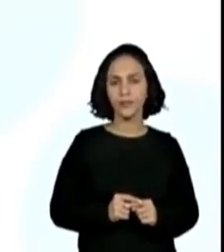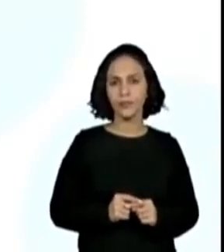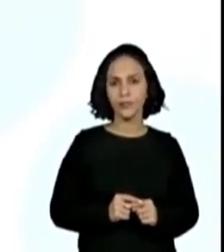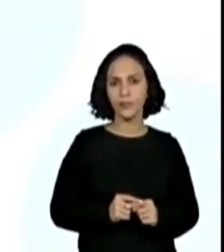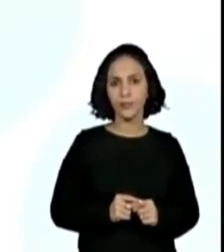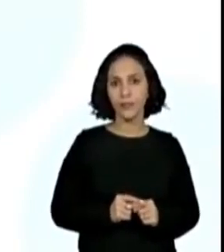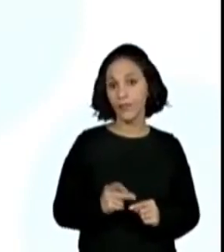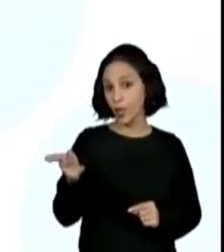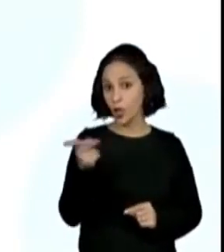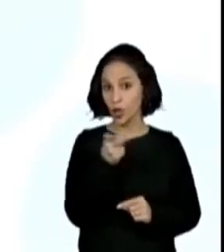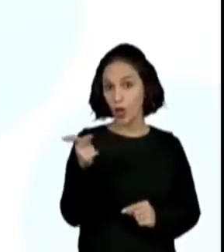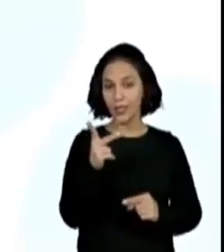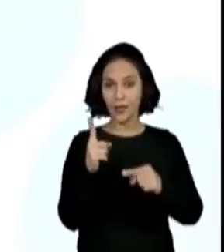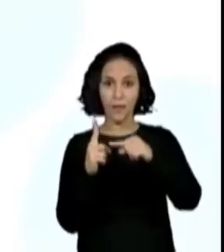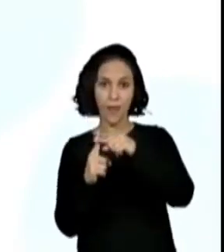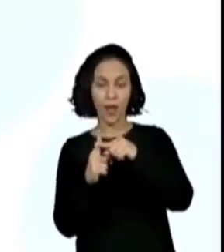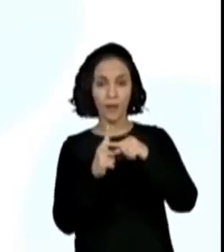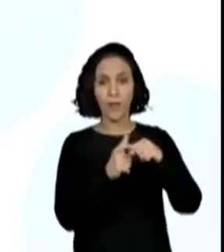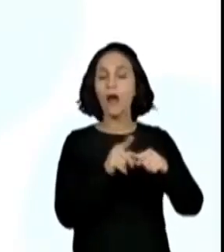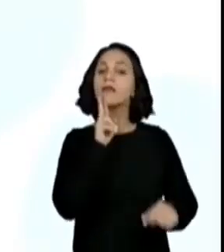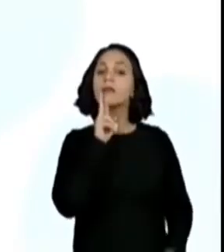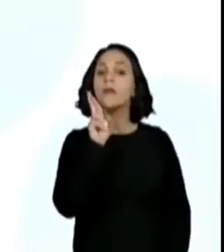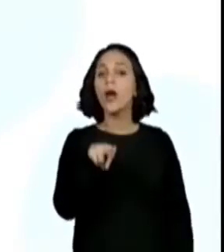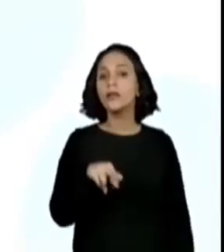pois ambas as adições O